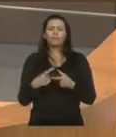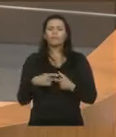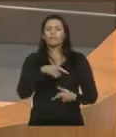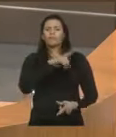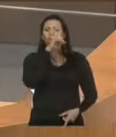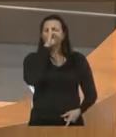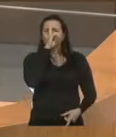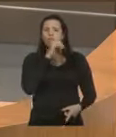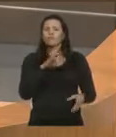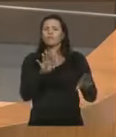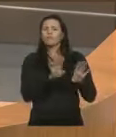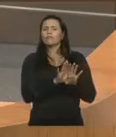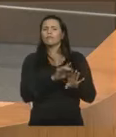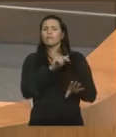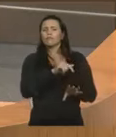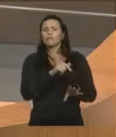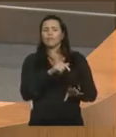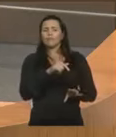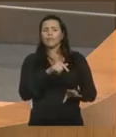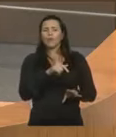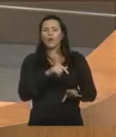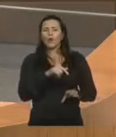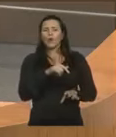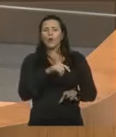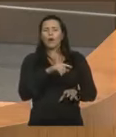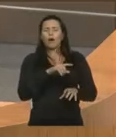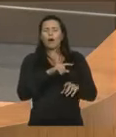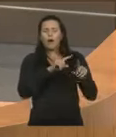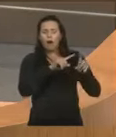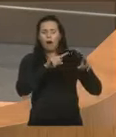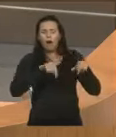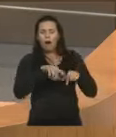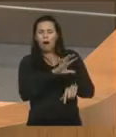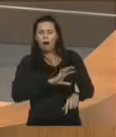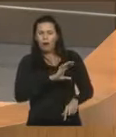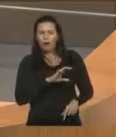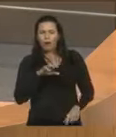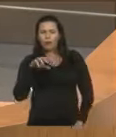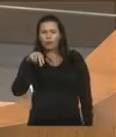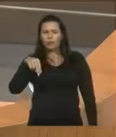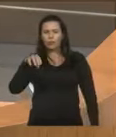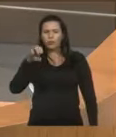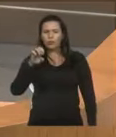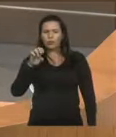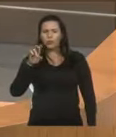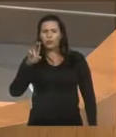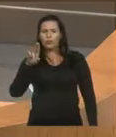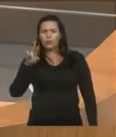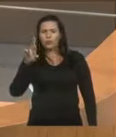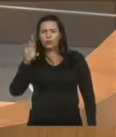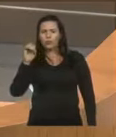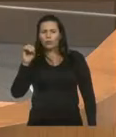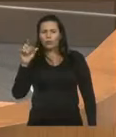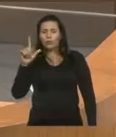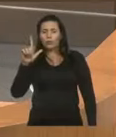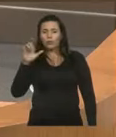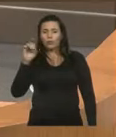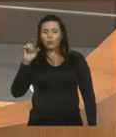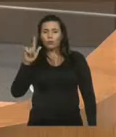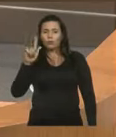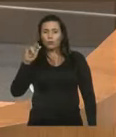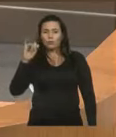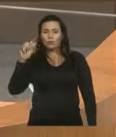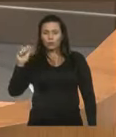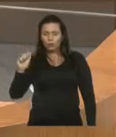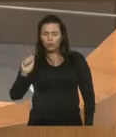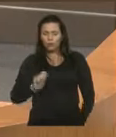que podemos fazer para ter esse retorno? Nós sabemos a grande importância do macro-regional de Santa Inês, não só